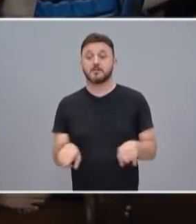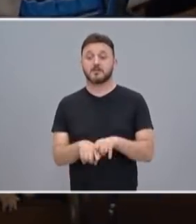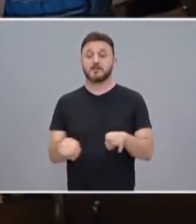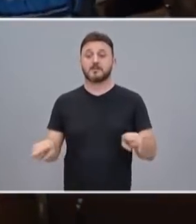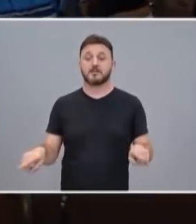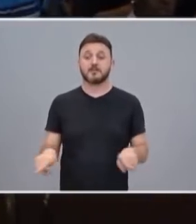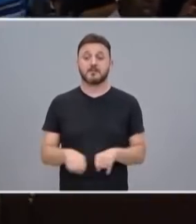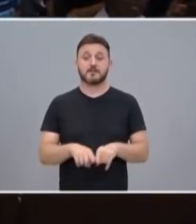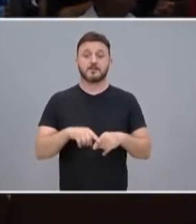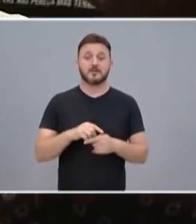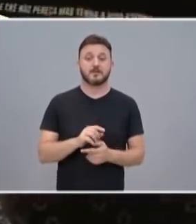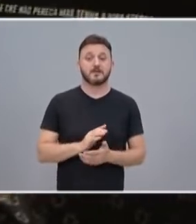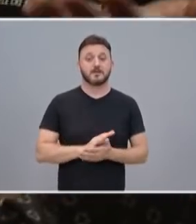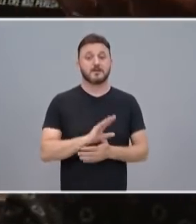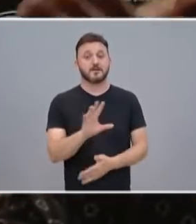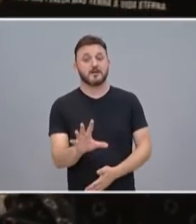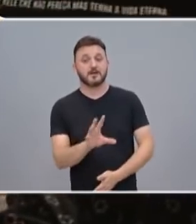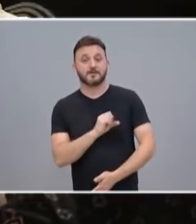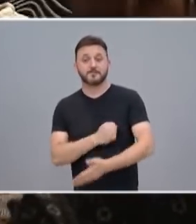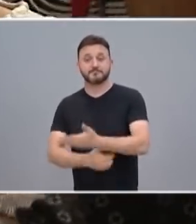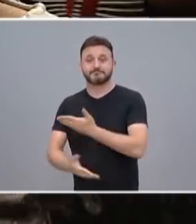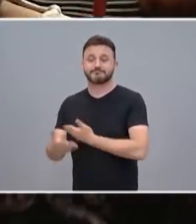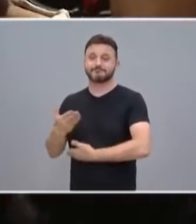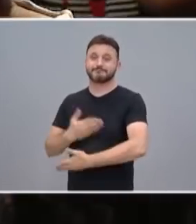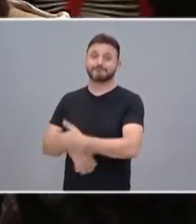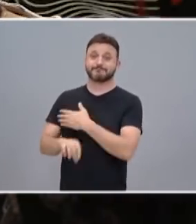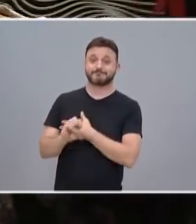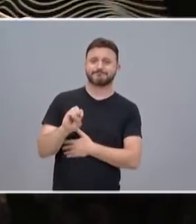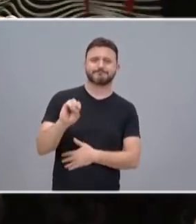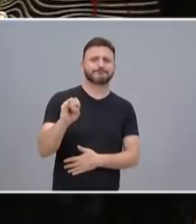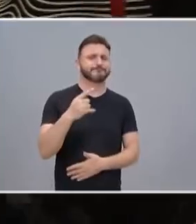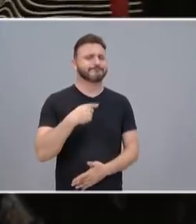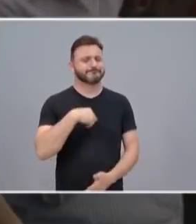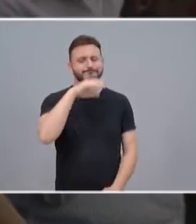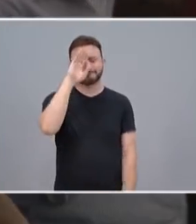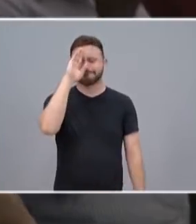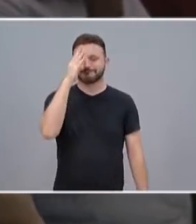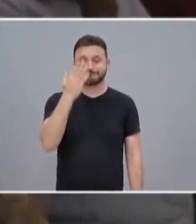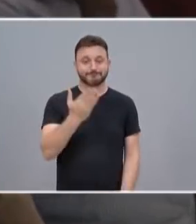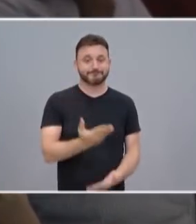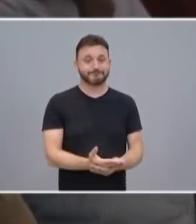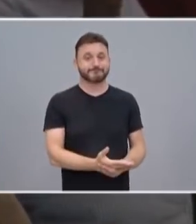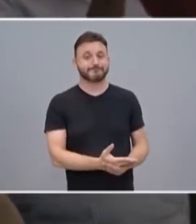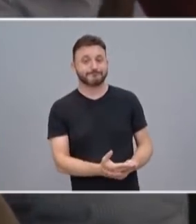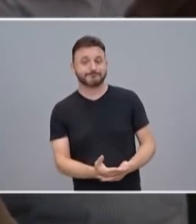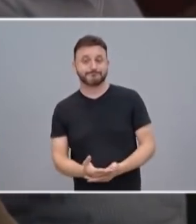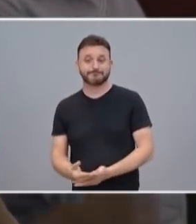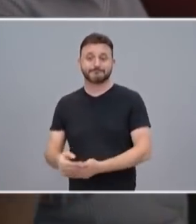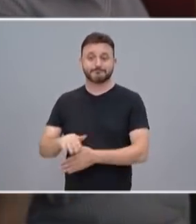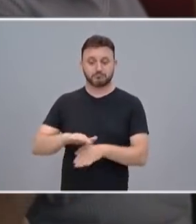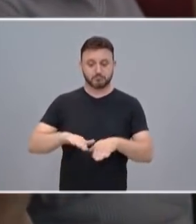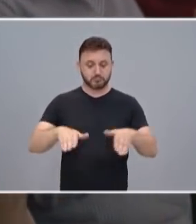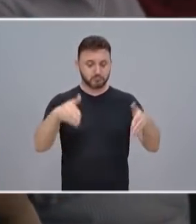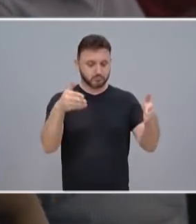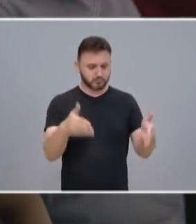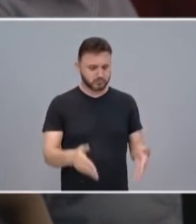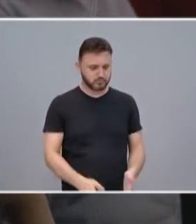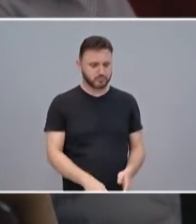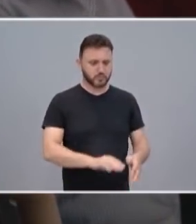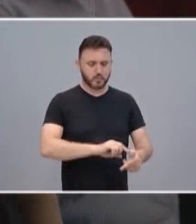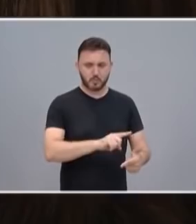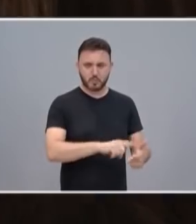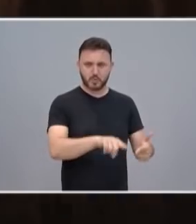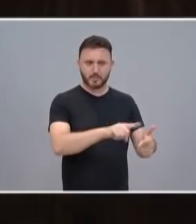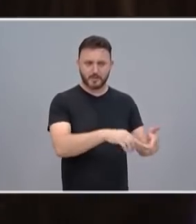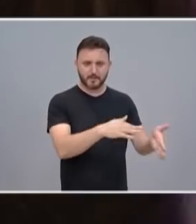eu sei que se eu amar, eu sei que se eu acreditar, as muralhas vão cair. Uma